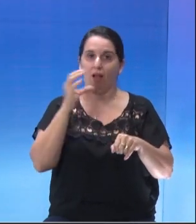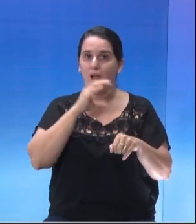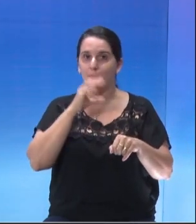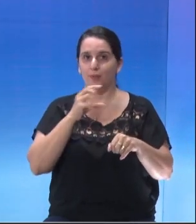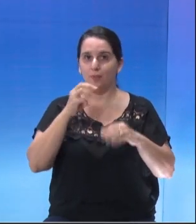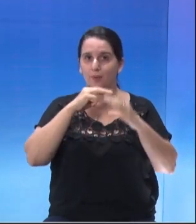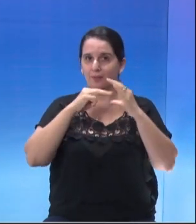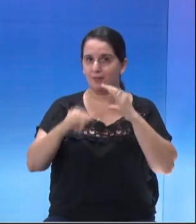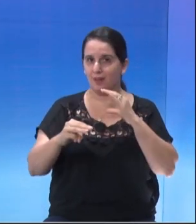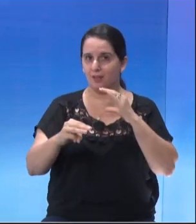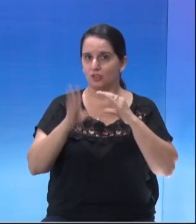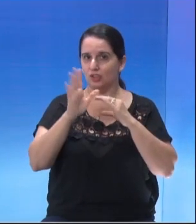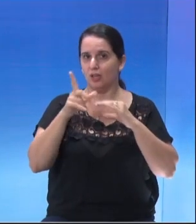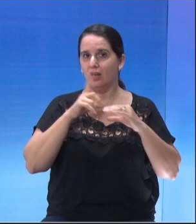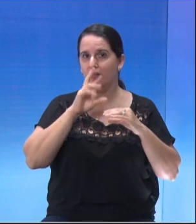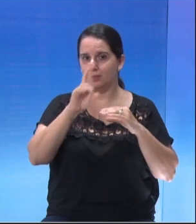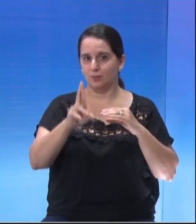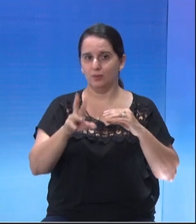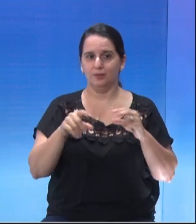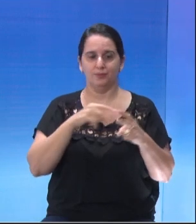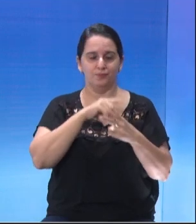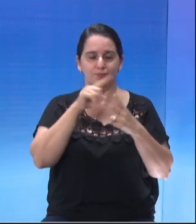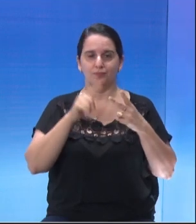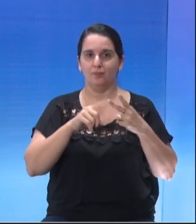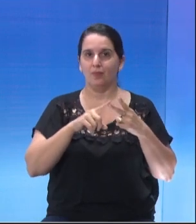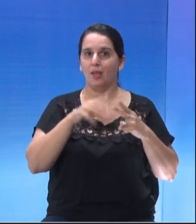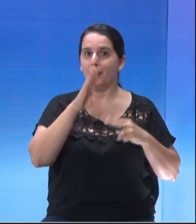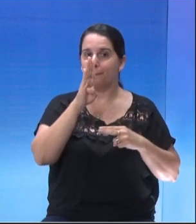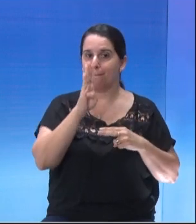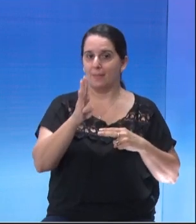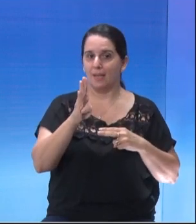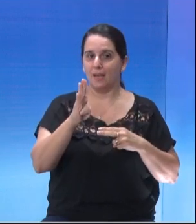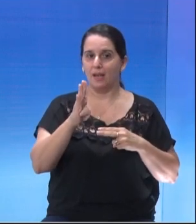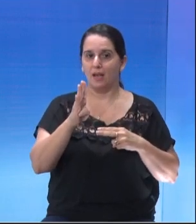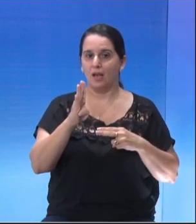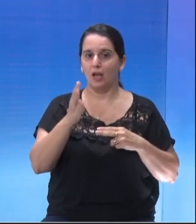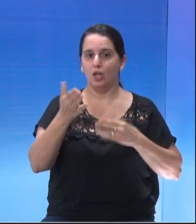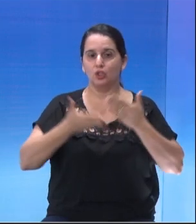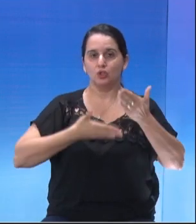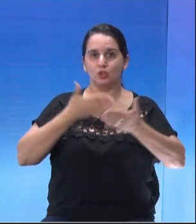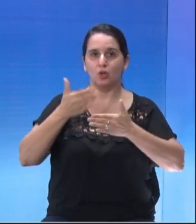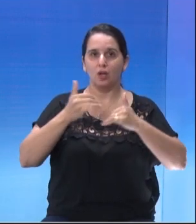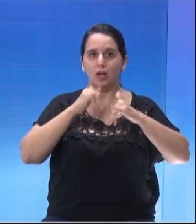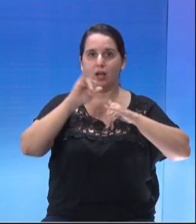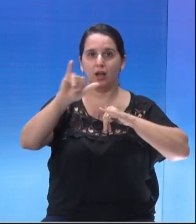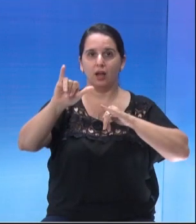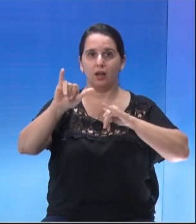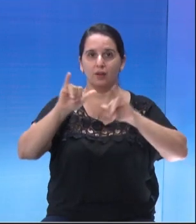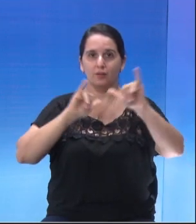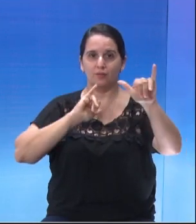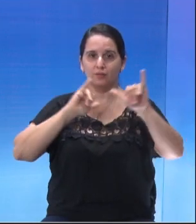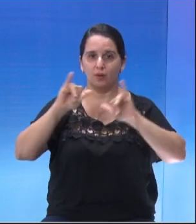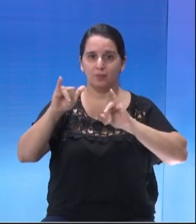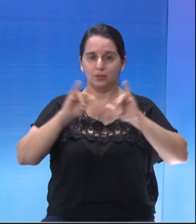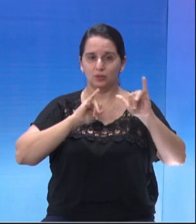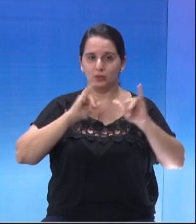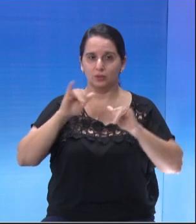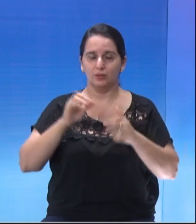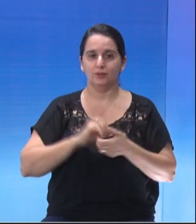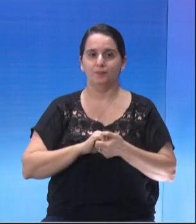não é a letra A. B, compartilhamento de informações. Depois a gente volta, então, para essa B. Vamos para a